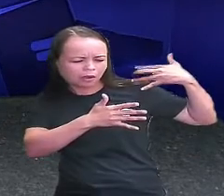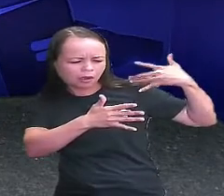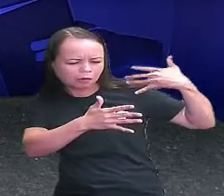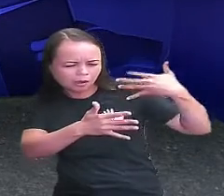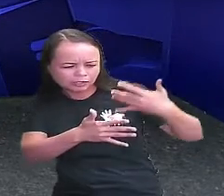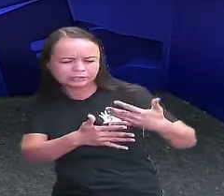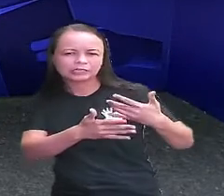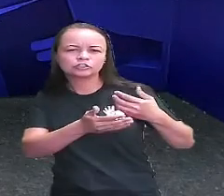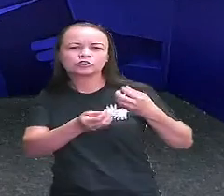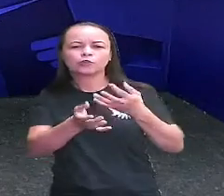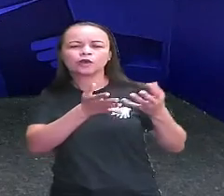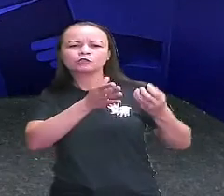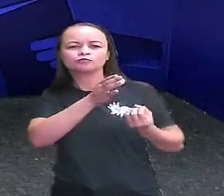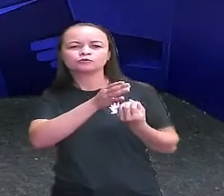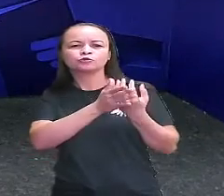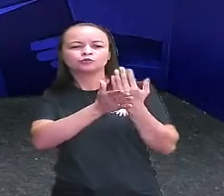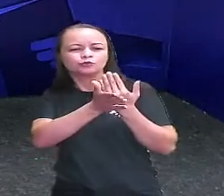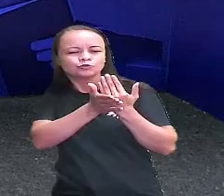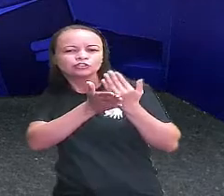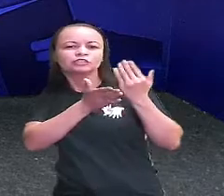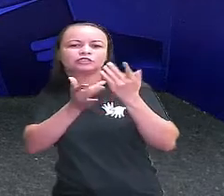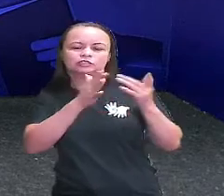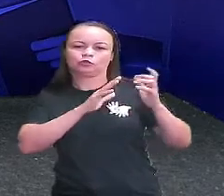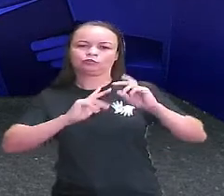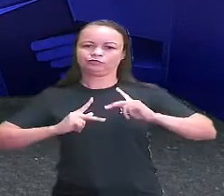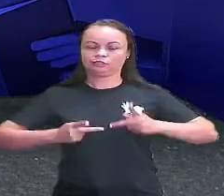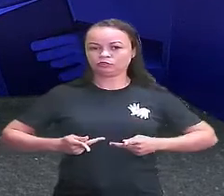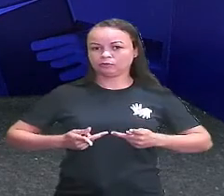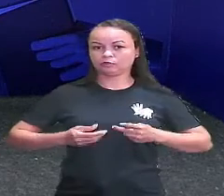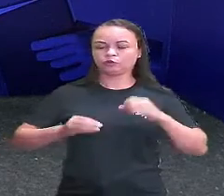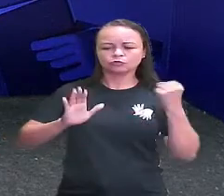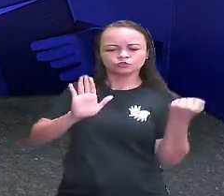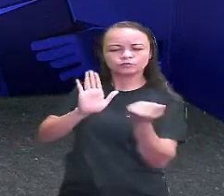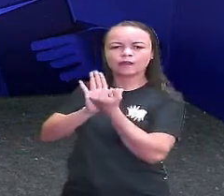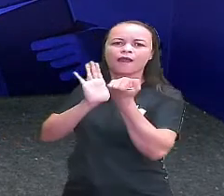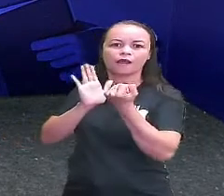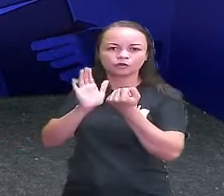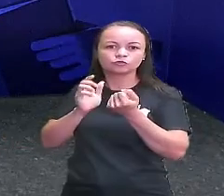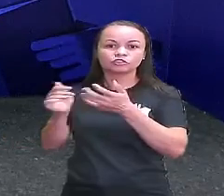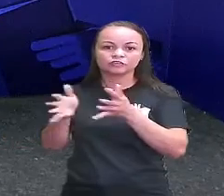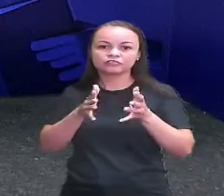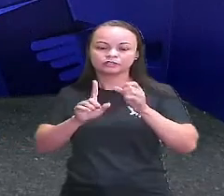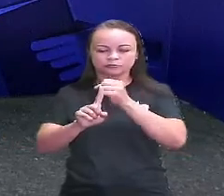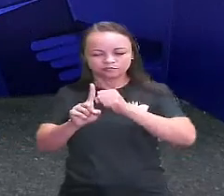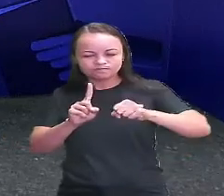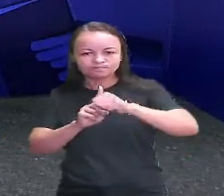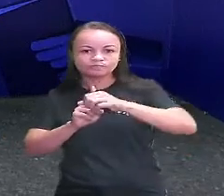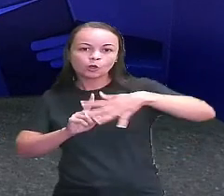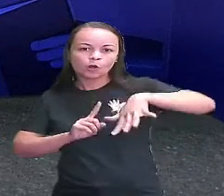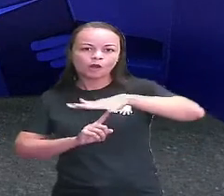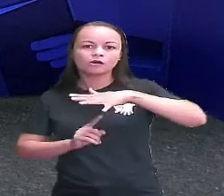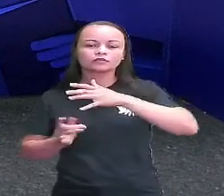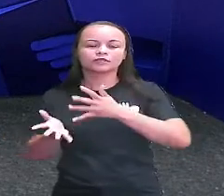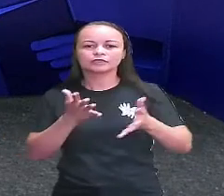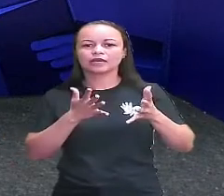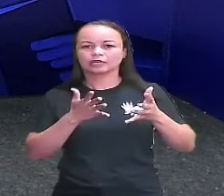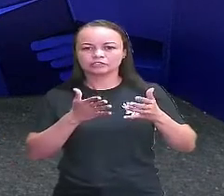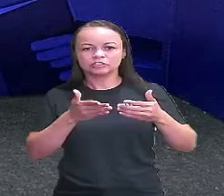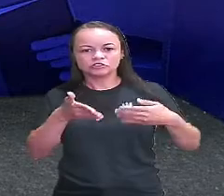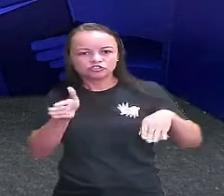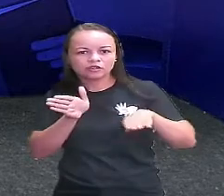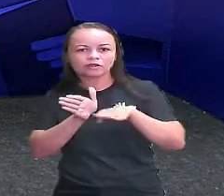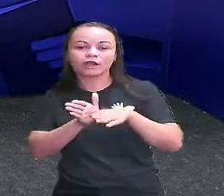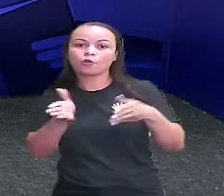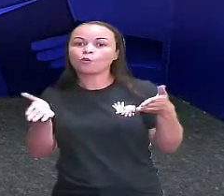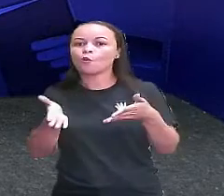os seres humanos surgiram até hoje, né? Quais foram os grandes marcos que fizeram nossa sociedade chegar ao que é hoje?